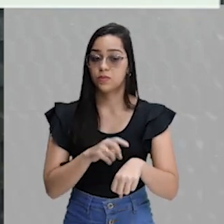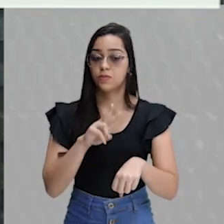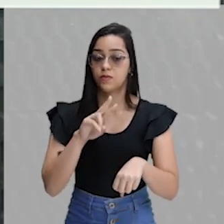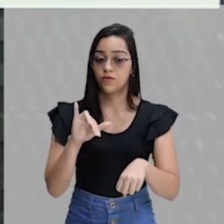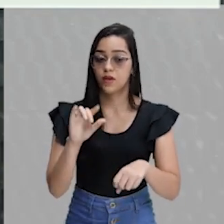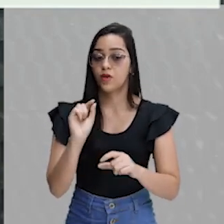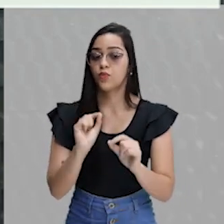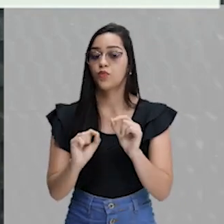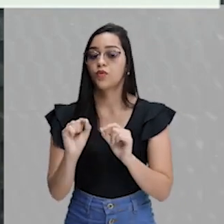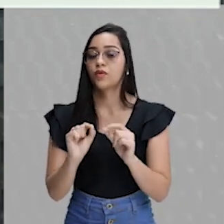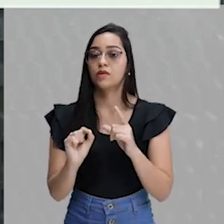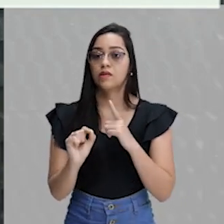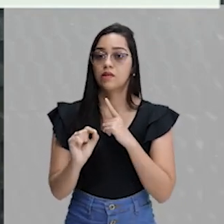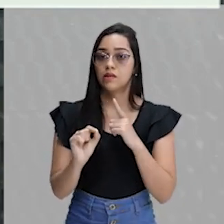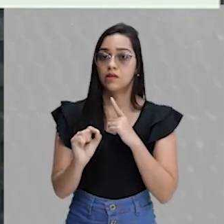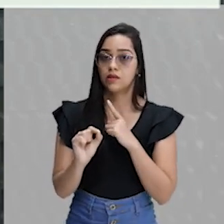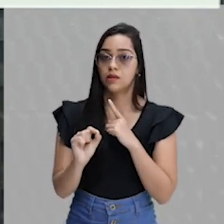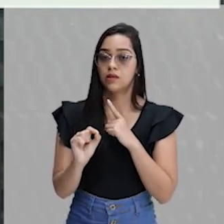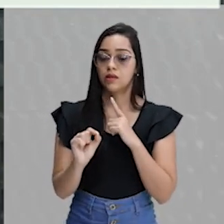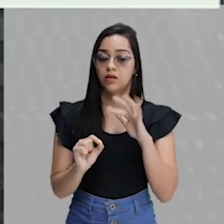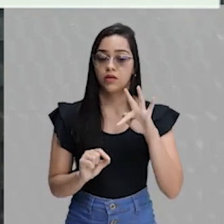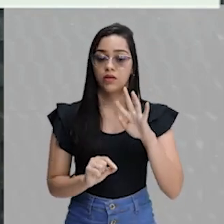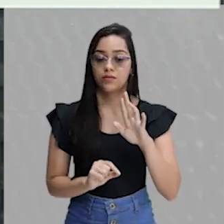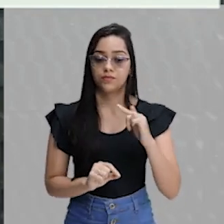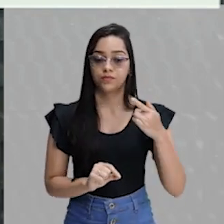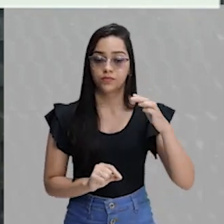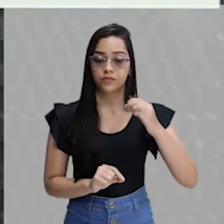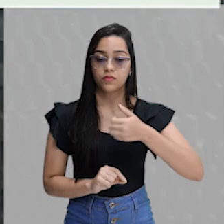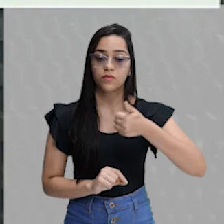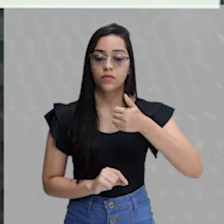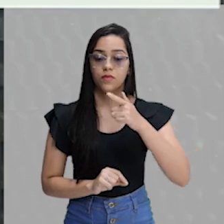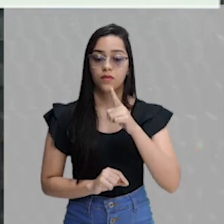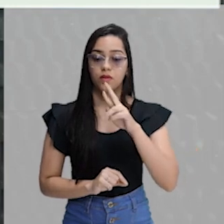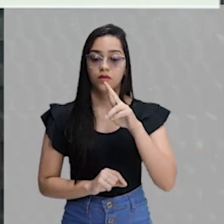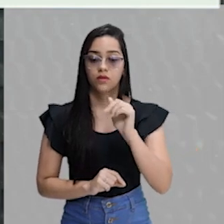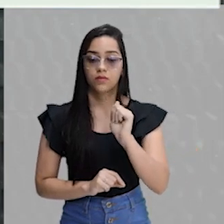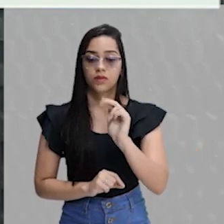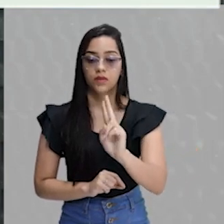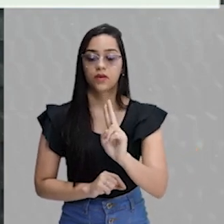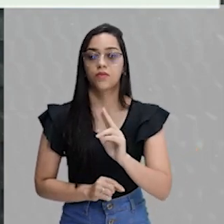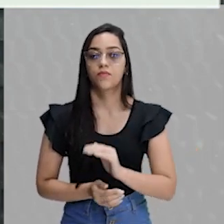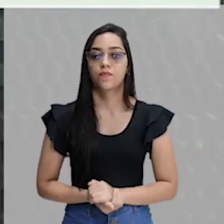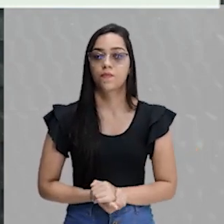nos dar aqui uma função do primeiro grau.